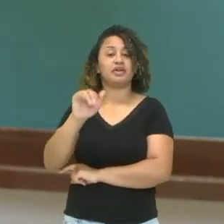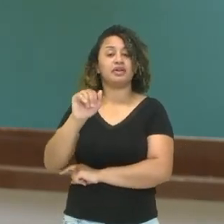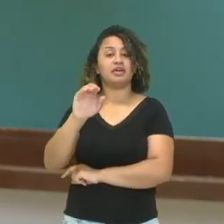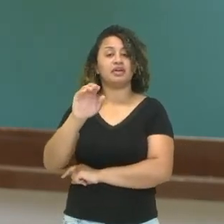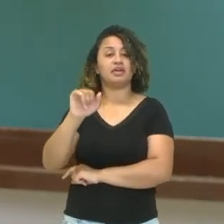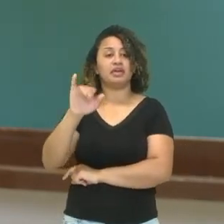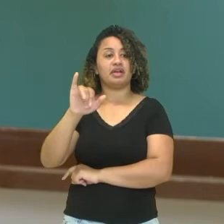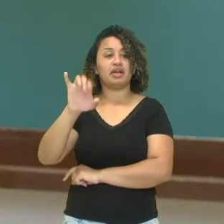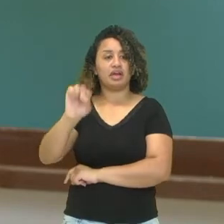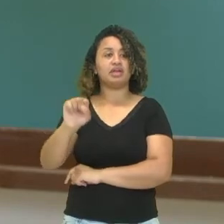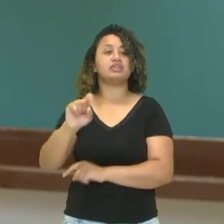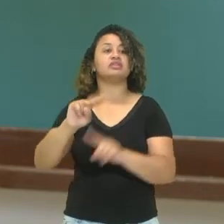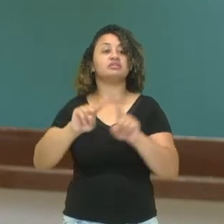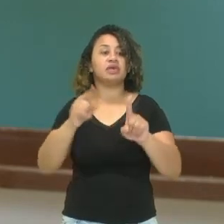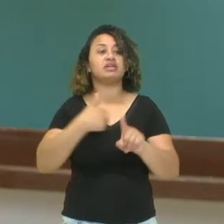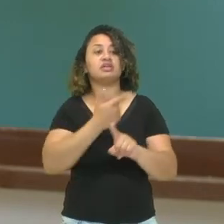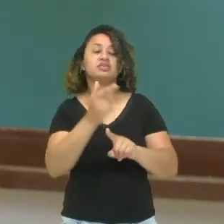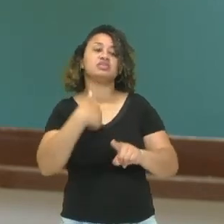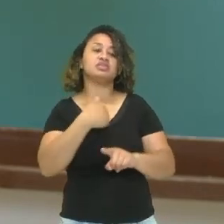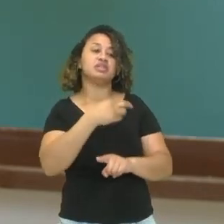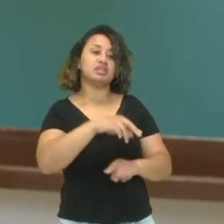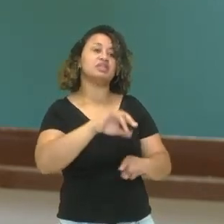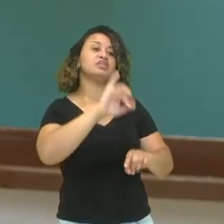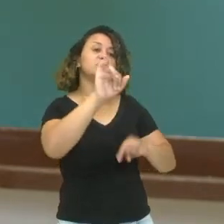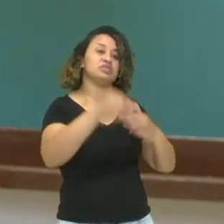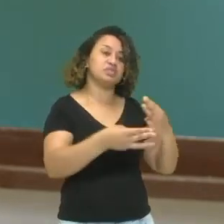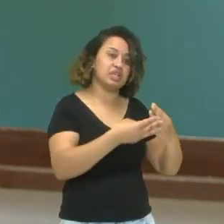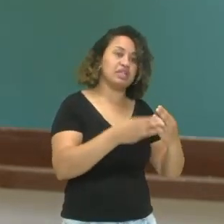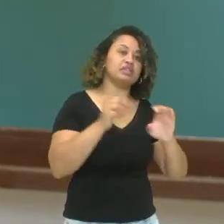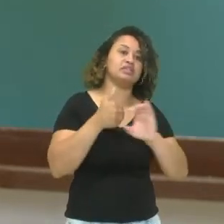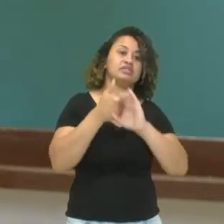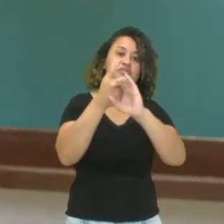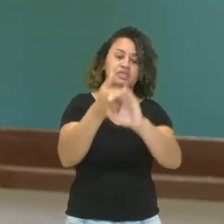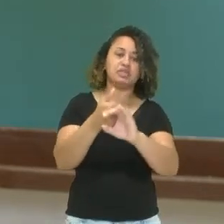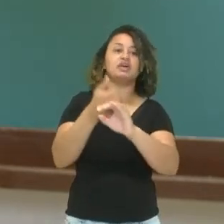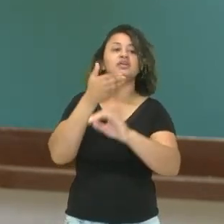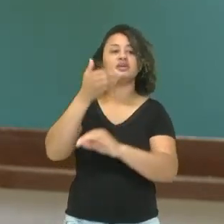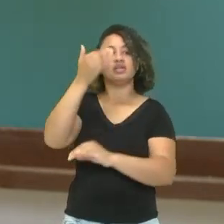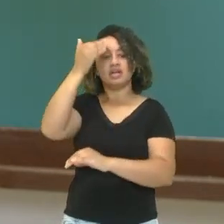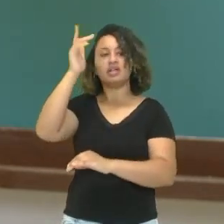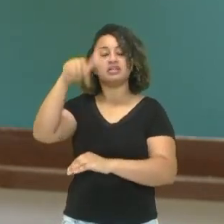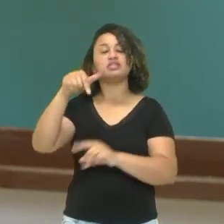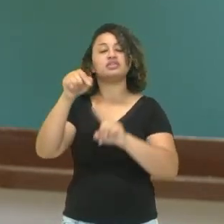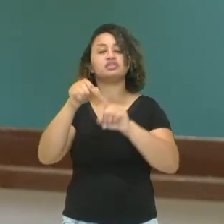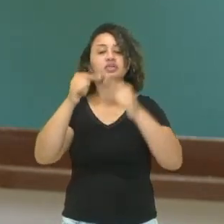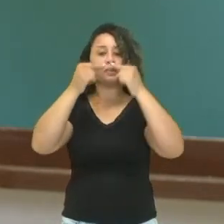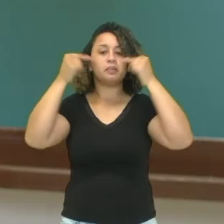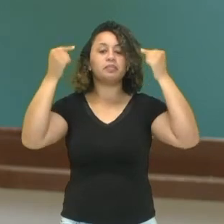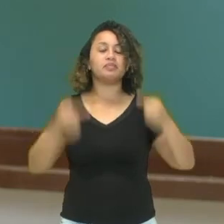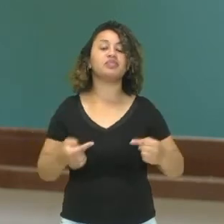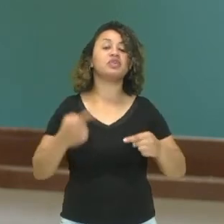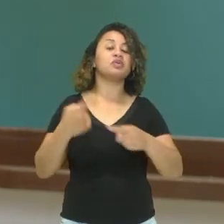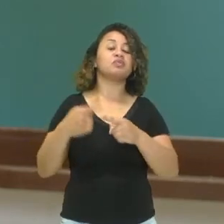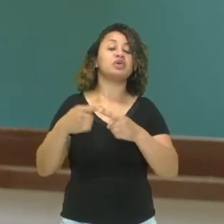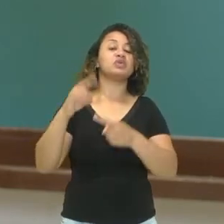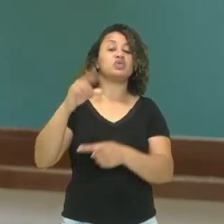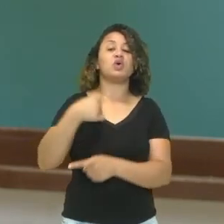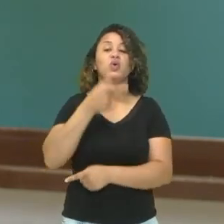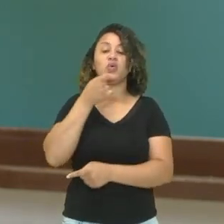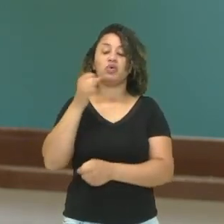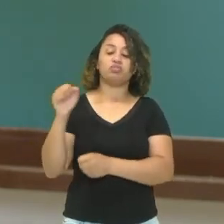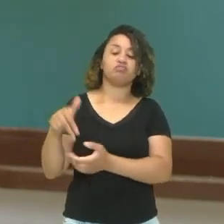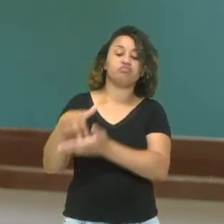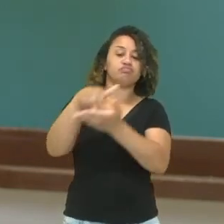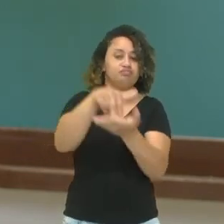judaísmo, cristianismo e islamismo, são patriarcais, pois na sua estrutura hierárquica apenas os homens podem assumir essa posição de